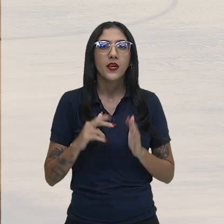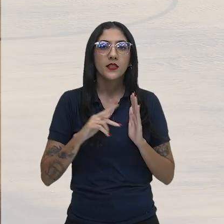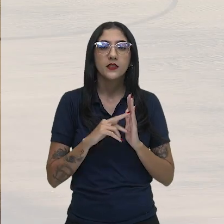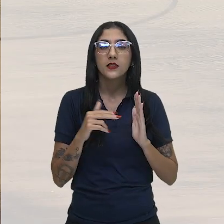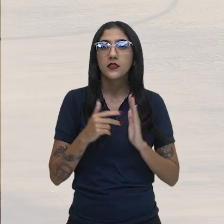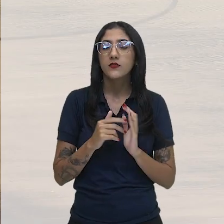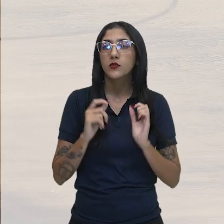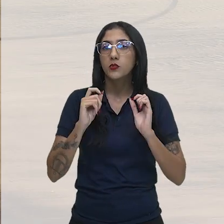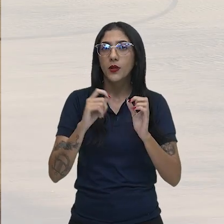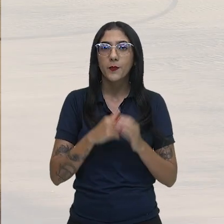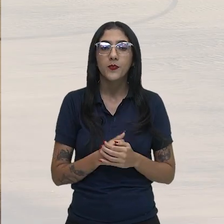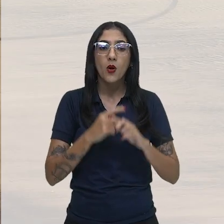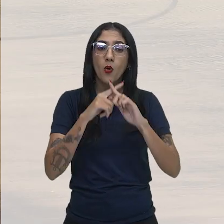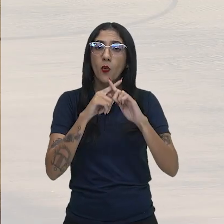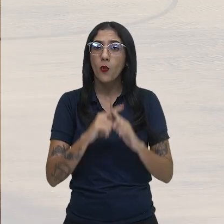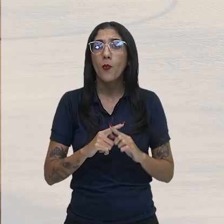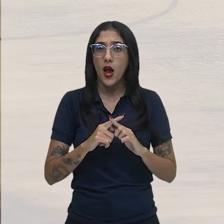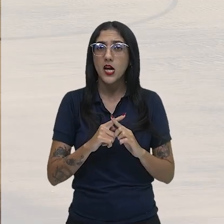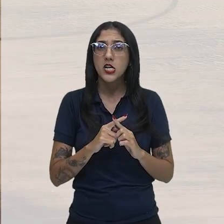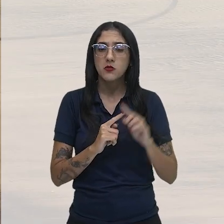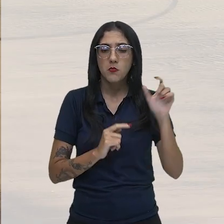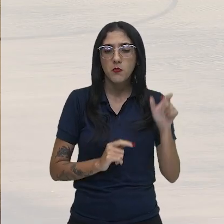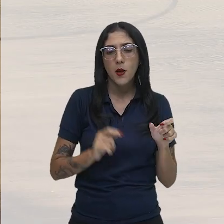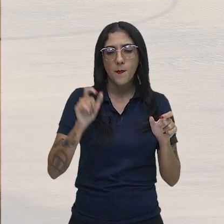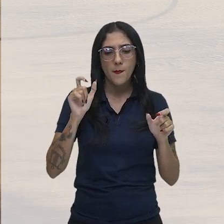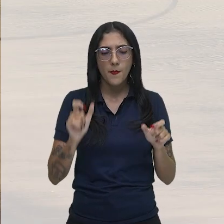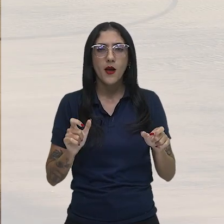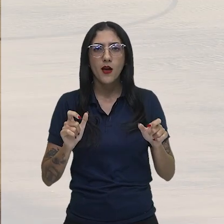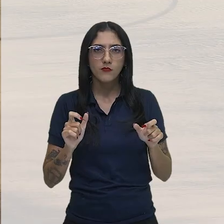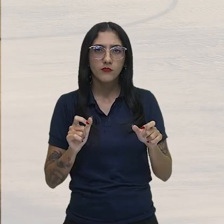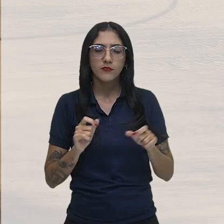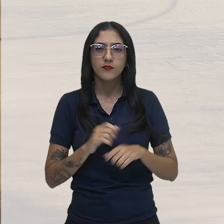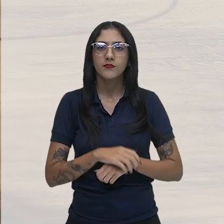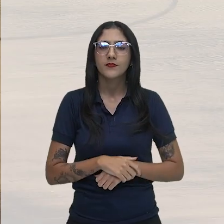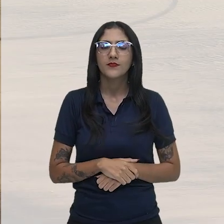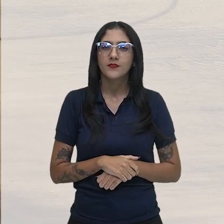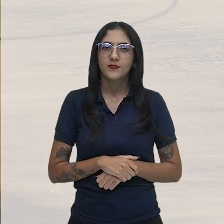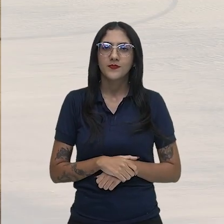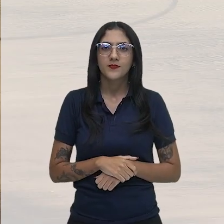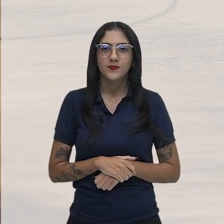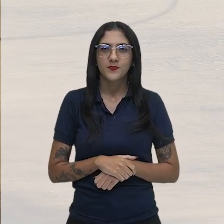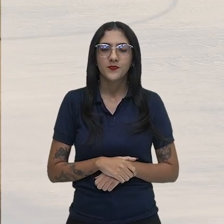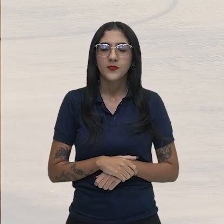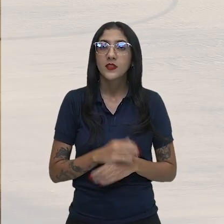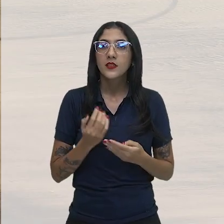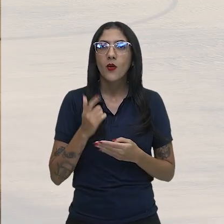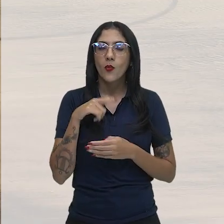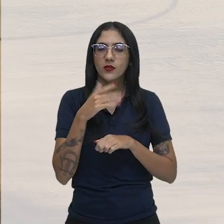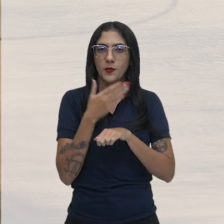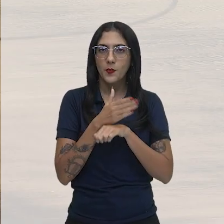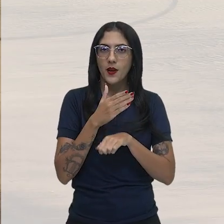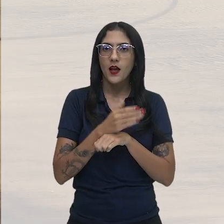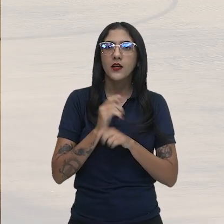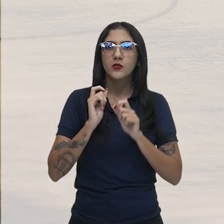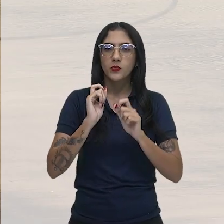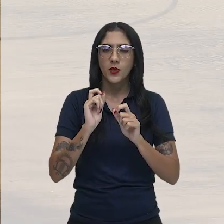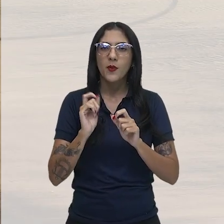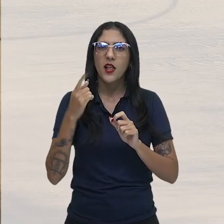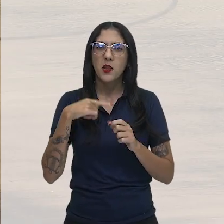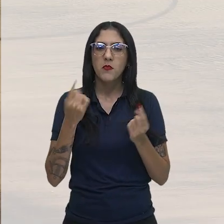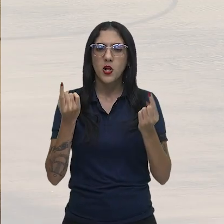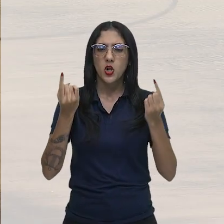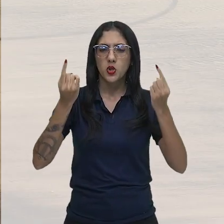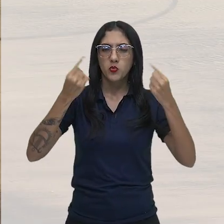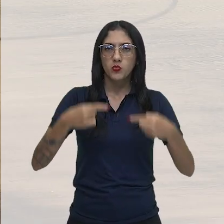quê? Combate entre duas pessoas ou dois grupos, não é mesmo? Então, a luta, ela representa um